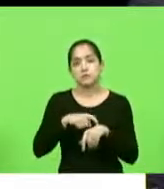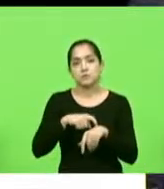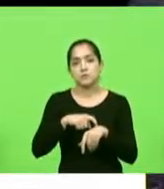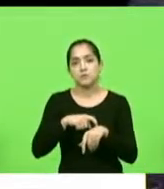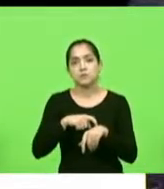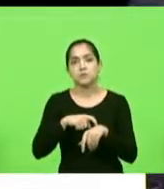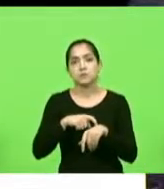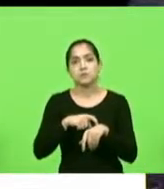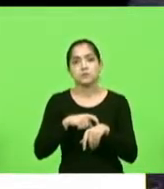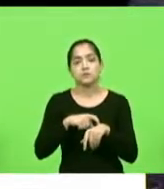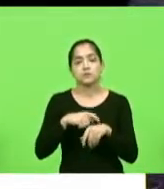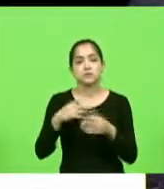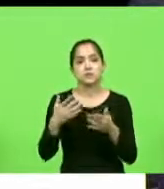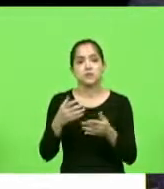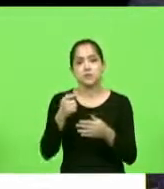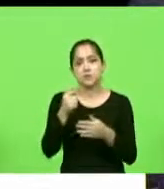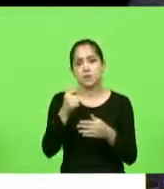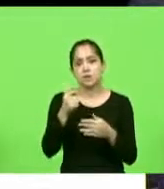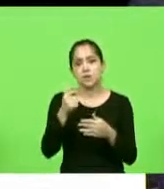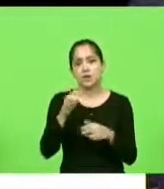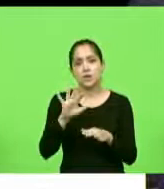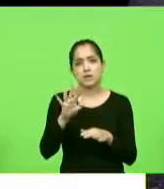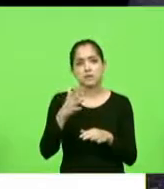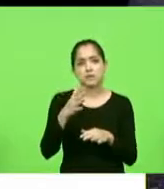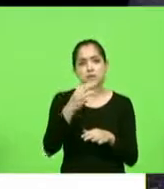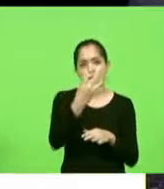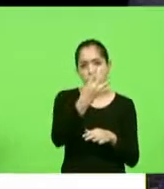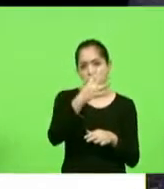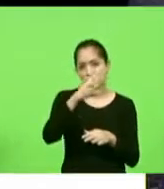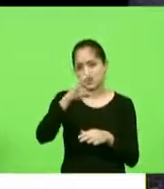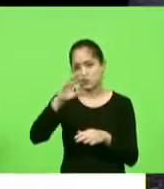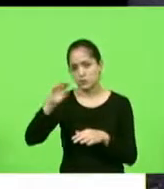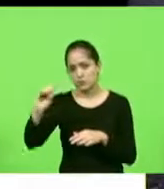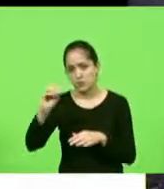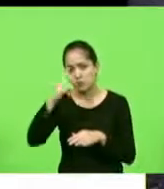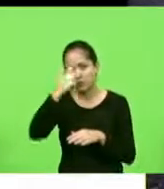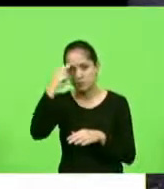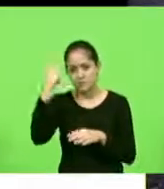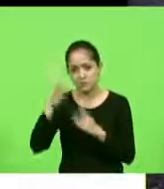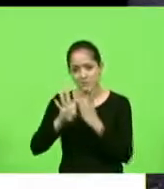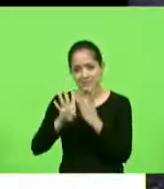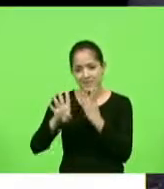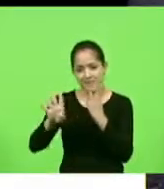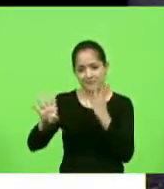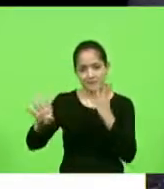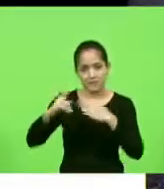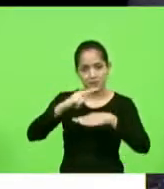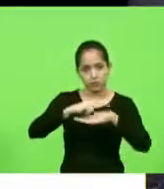com quase 400 pessoas na fila de UTI.